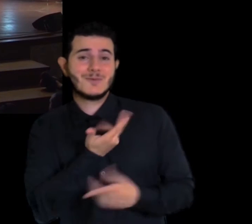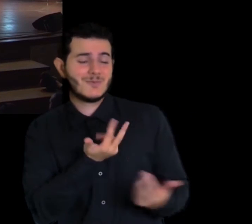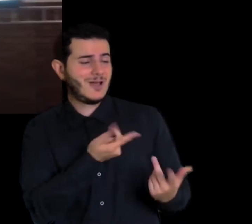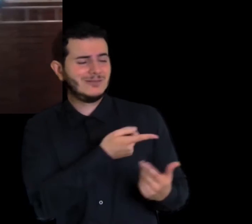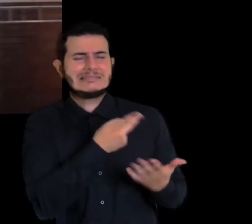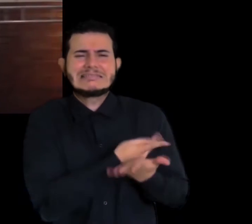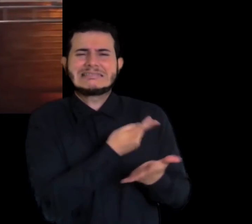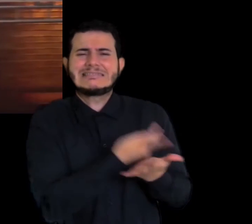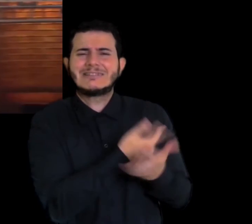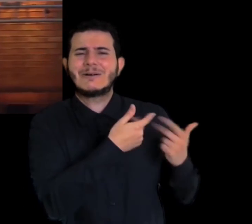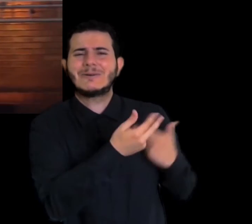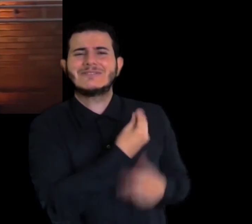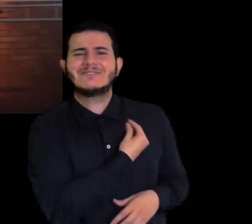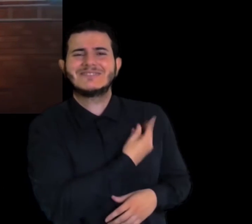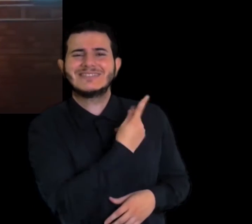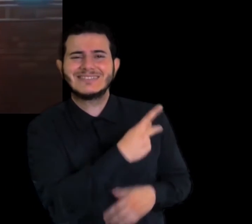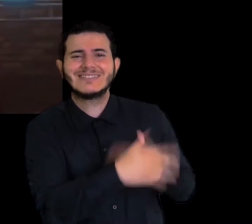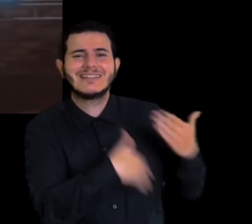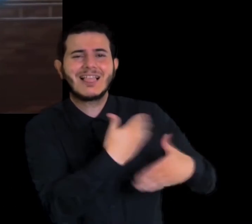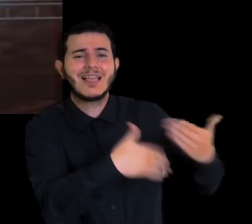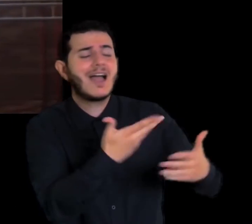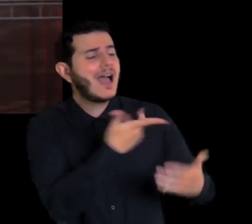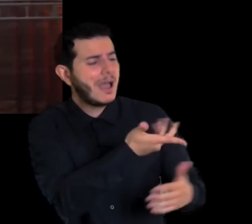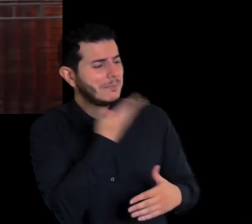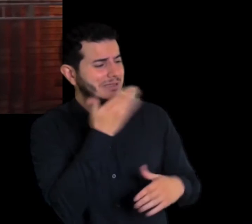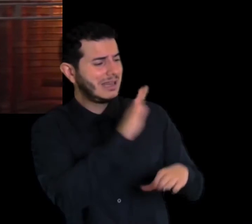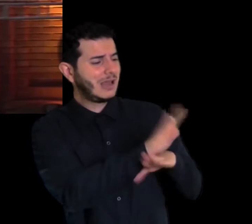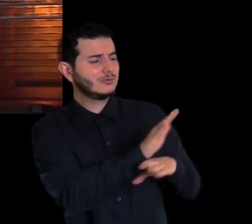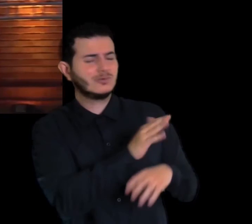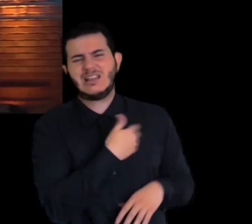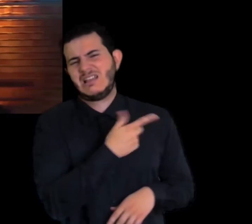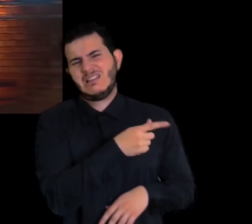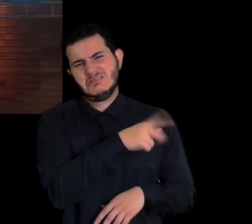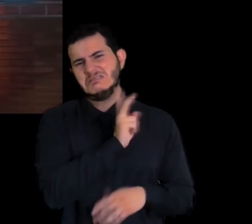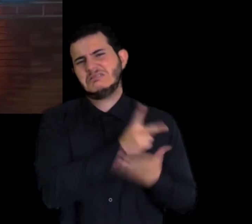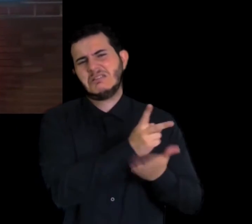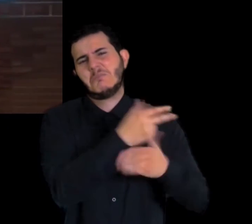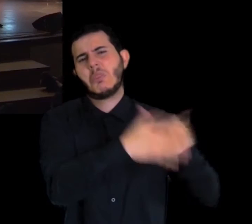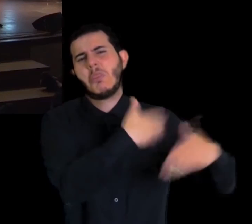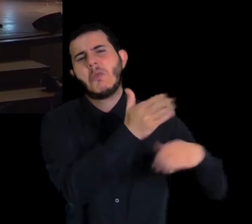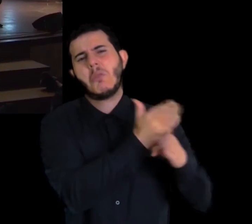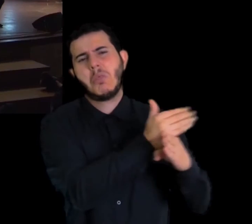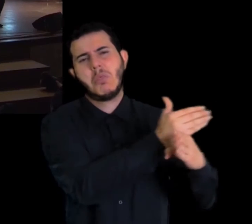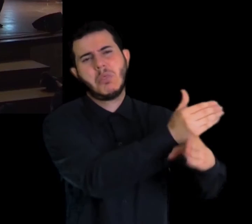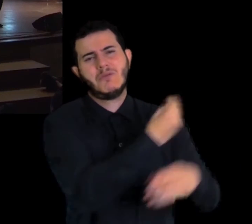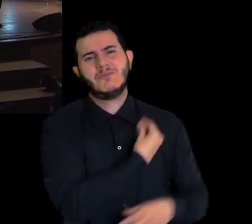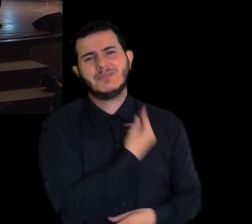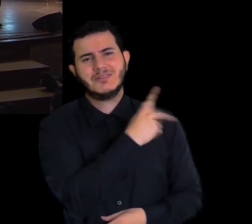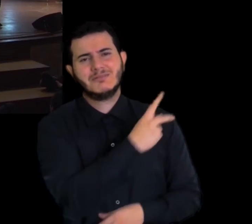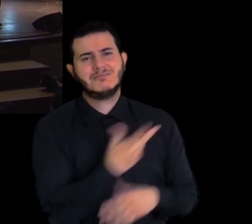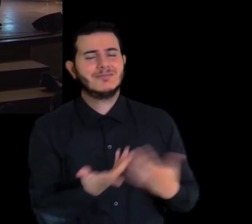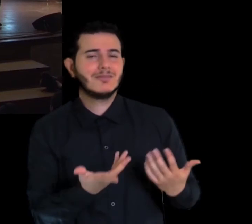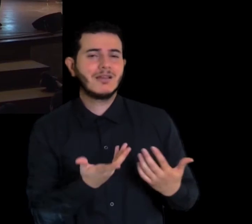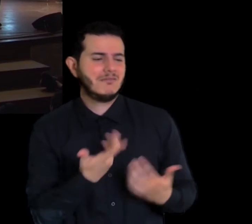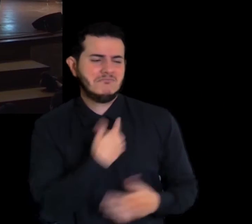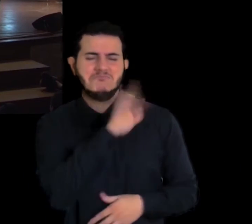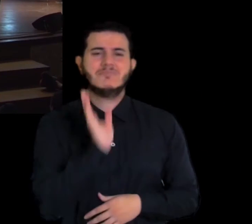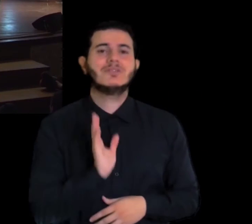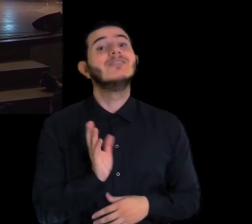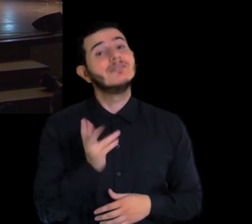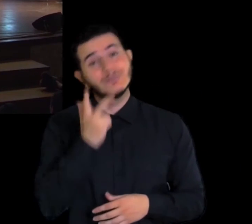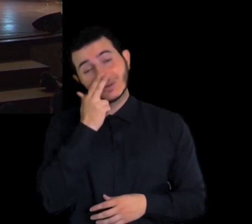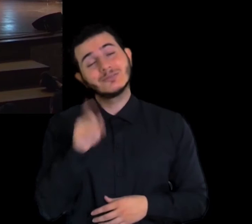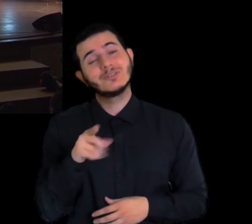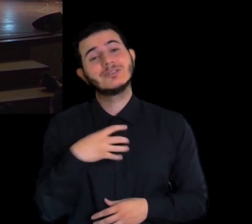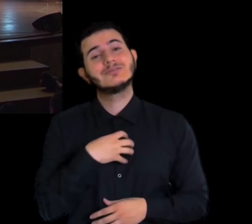merda? O cara faz tudo errado. E um dia você fala, ele está precisando de ajuda. Ah, não, ele só faz merda. De alguma maneira é a sensação que a gente tem às vezes com a